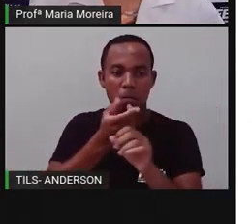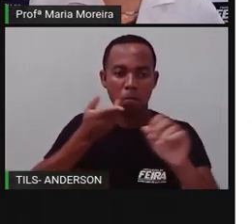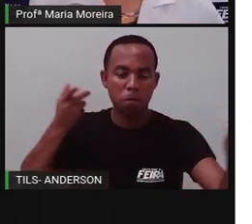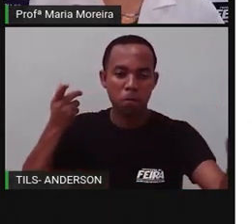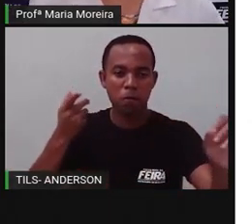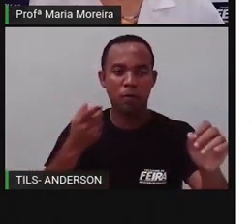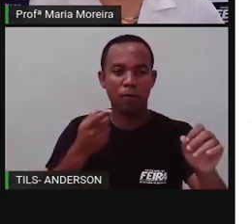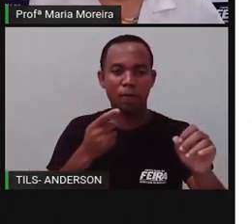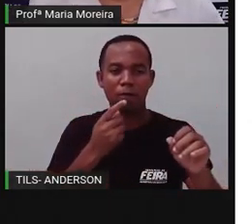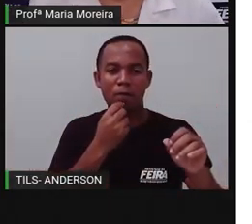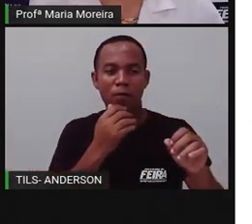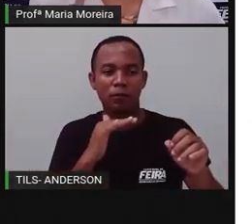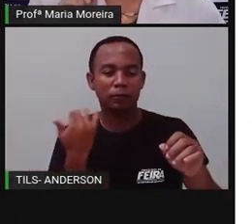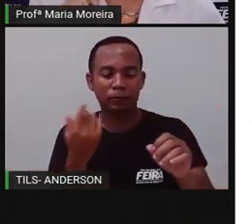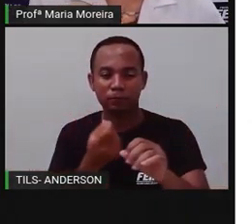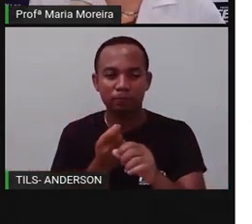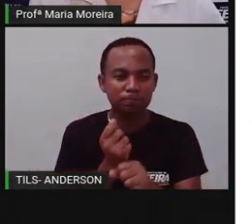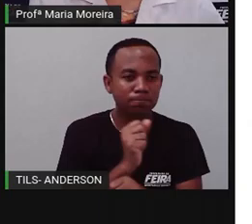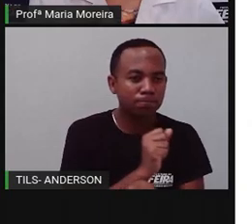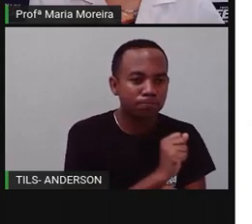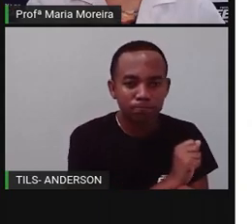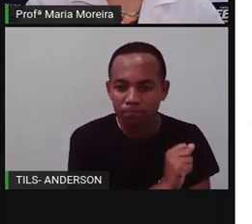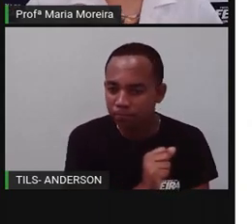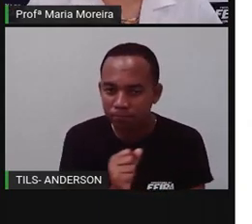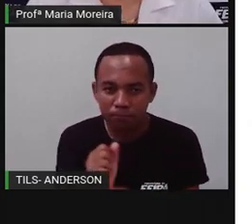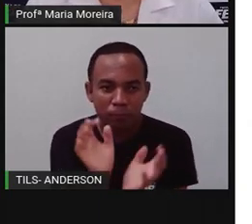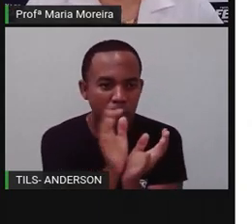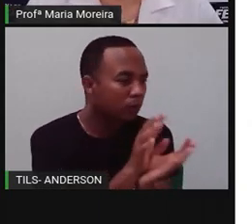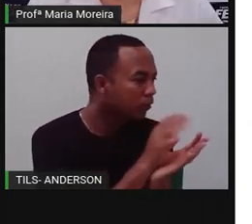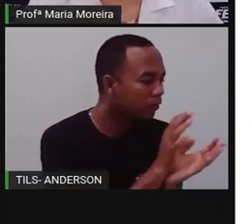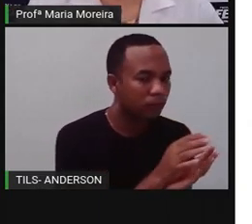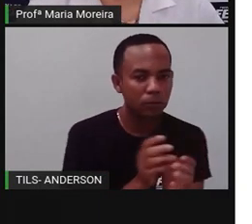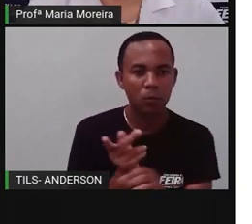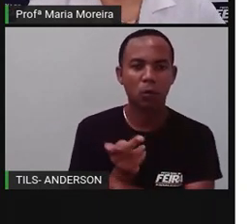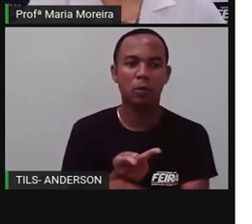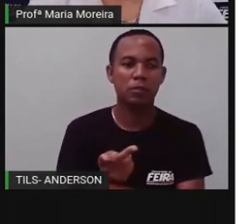envenenadas, todos esperando um tal crocodilo.